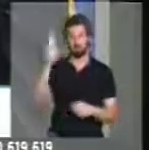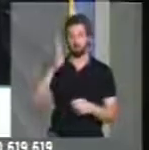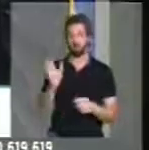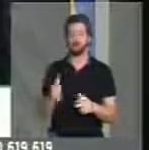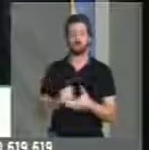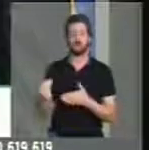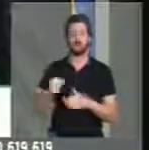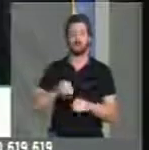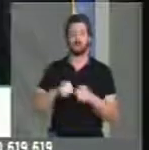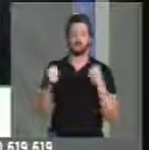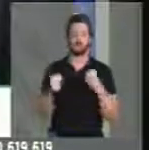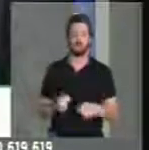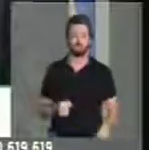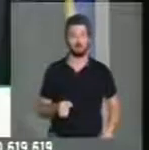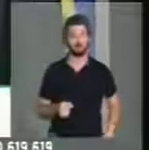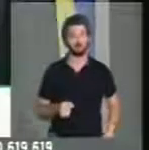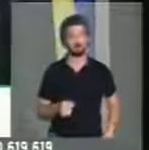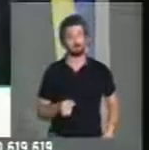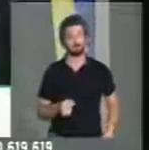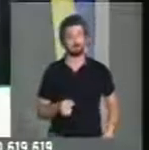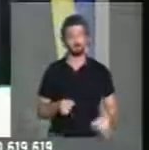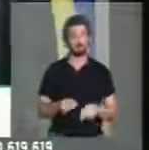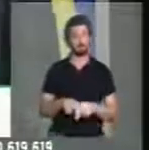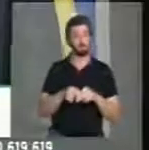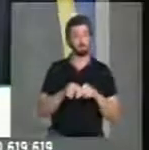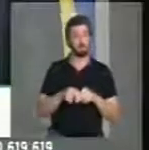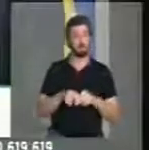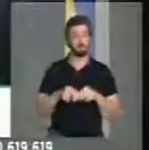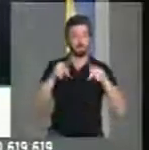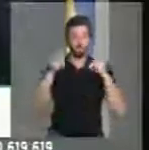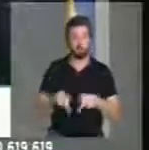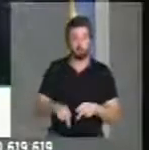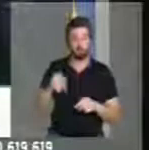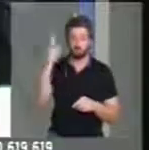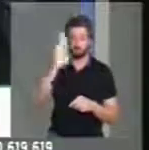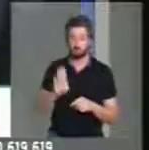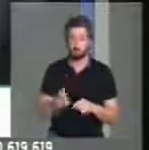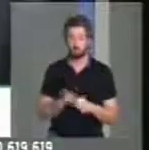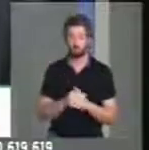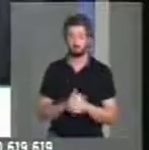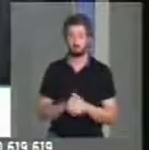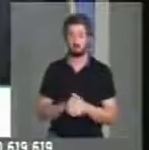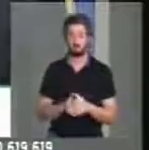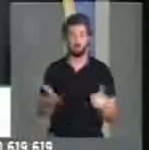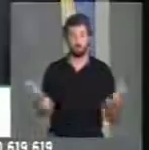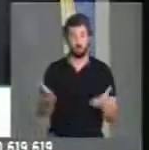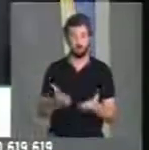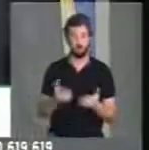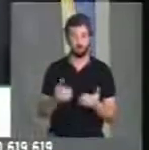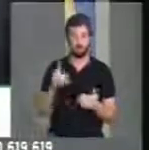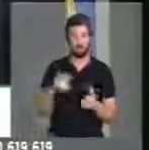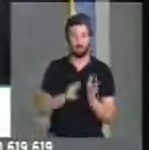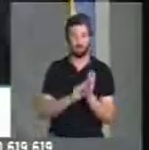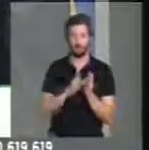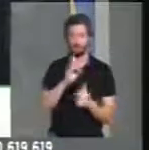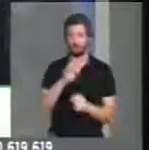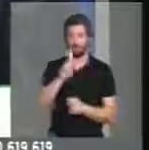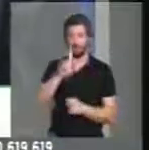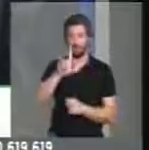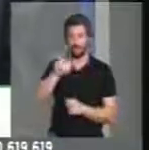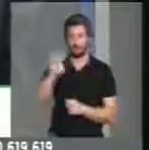bancarrota. Portanto, brasileiros, nesse dia que Ulisses, se vivo